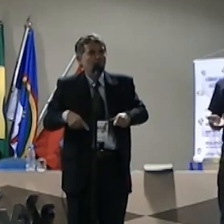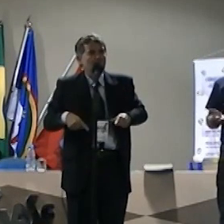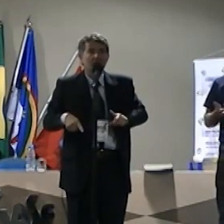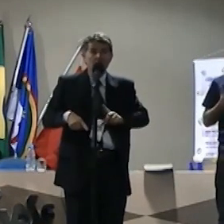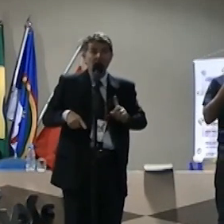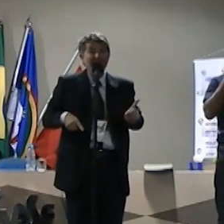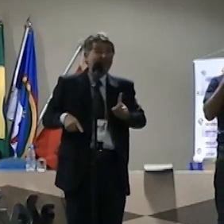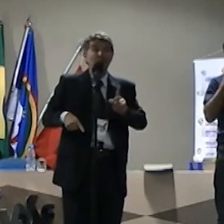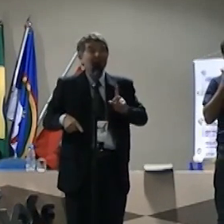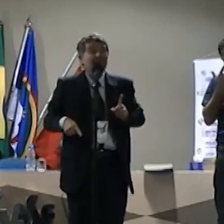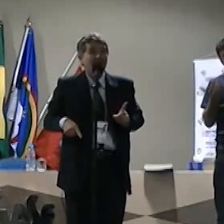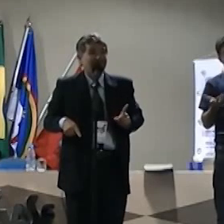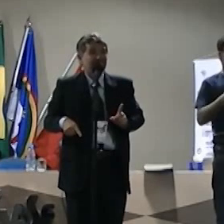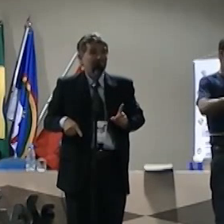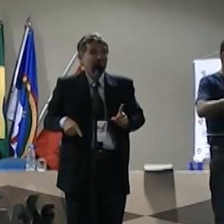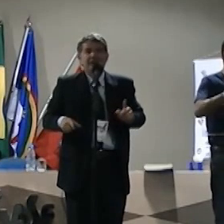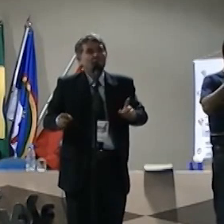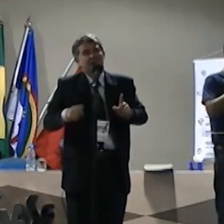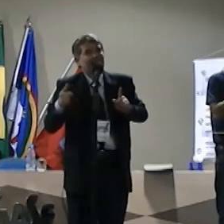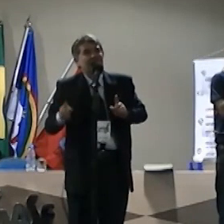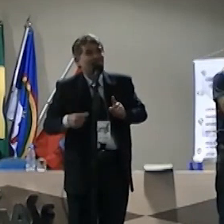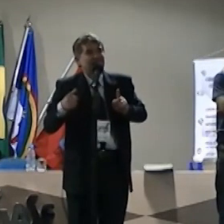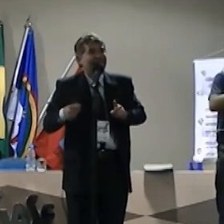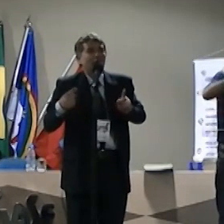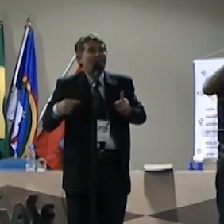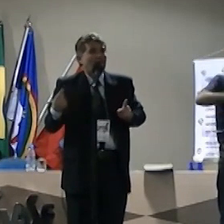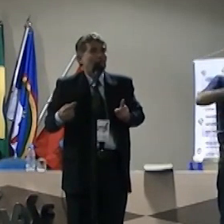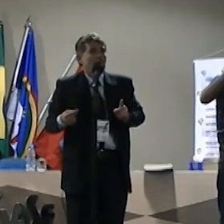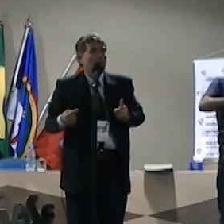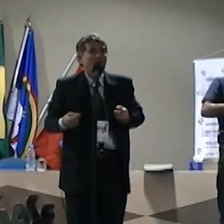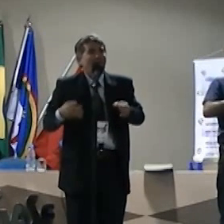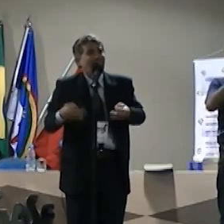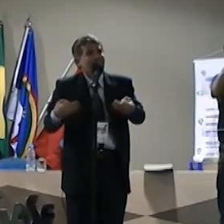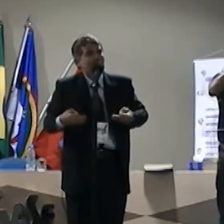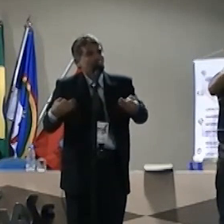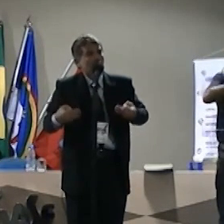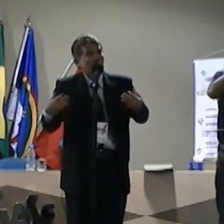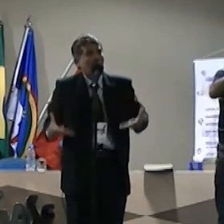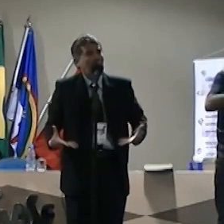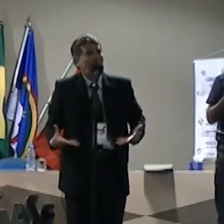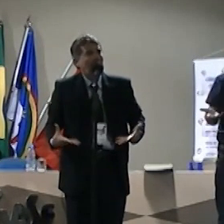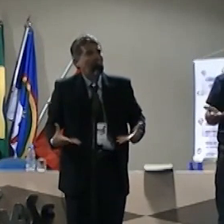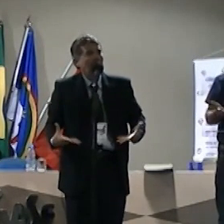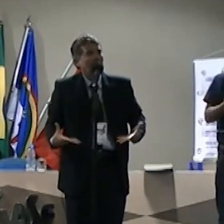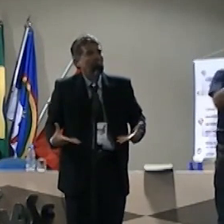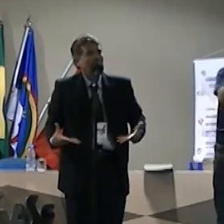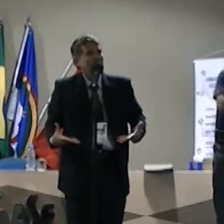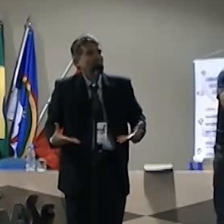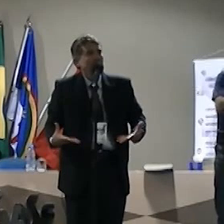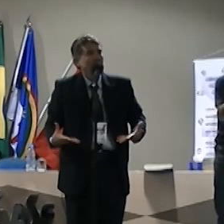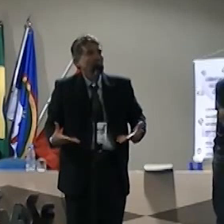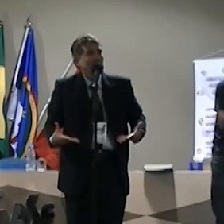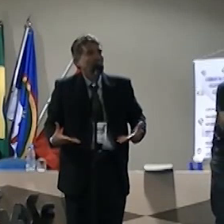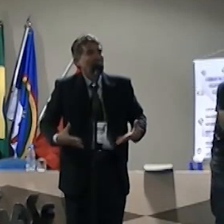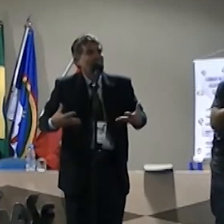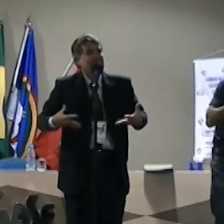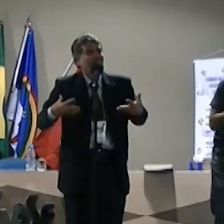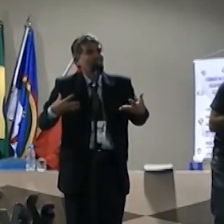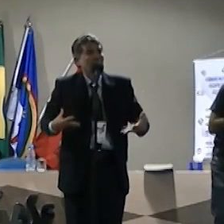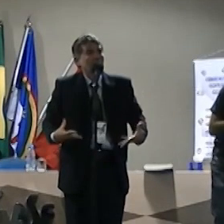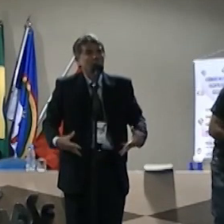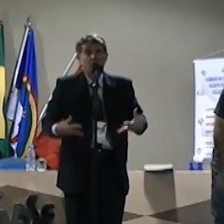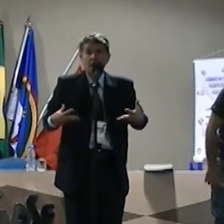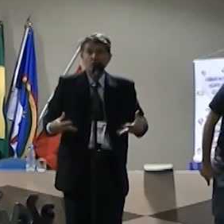crianças surdas que nunca aprenderam Libras. Então dizer que Libras é natural do surdo é mentira. A